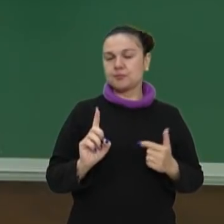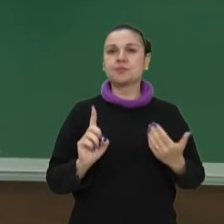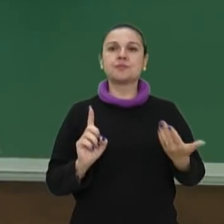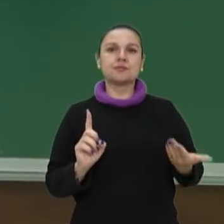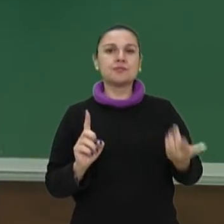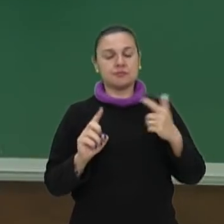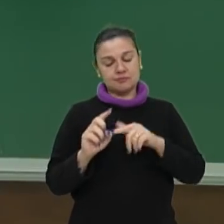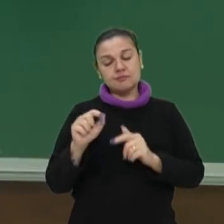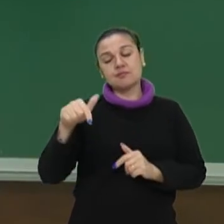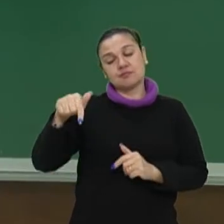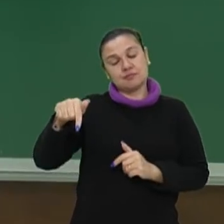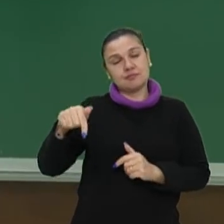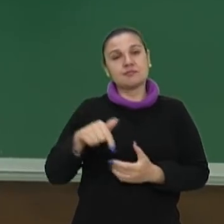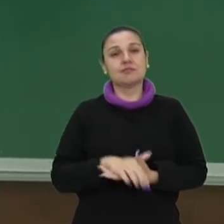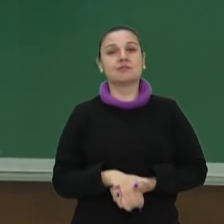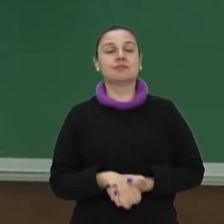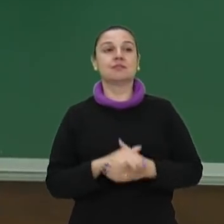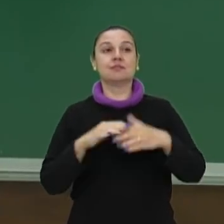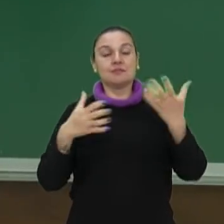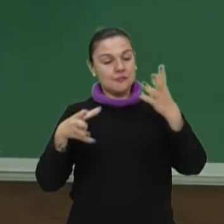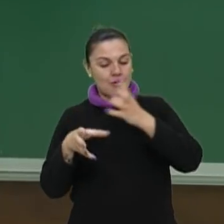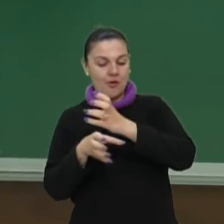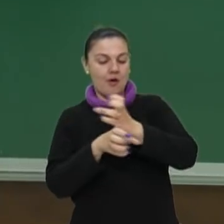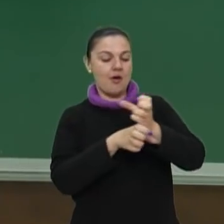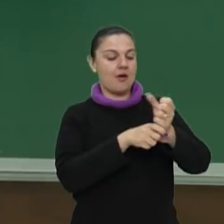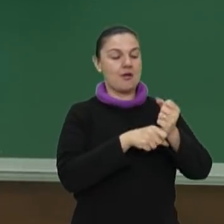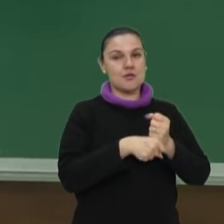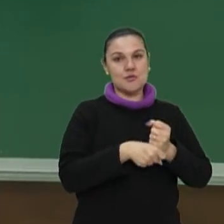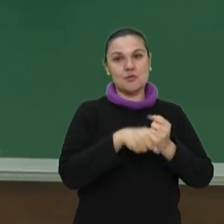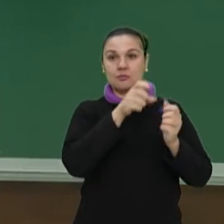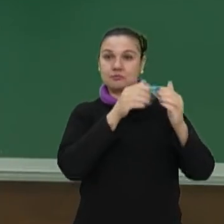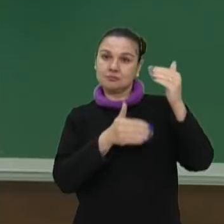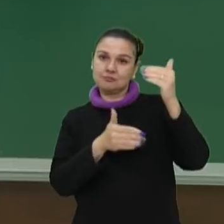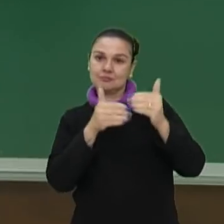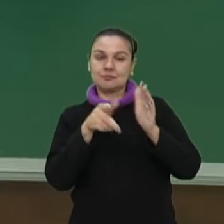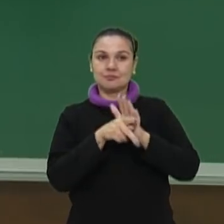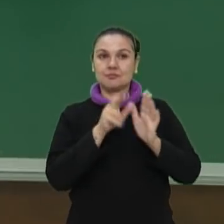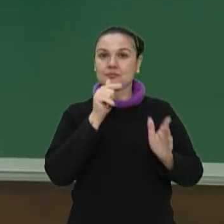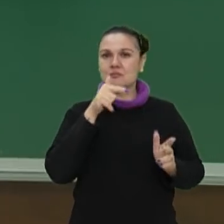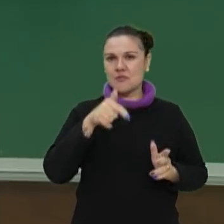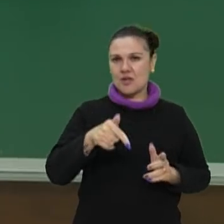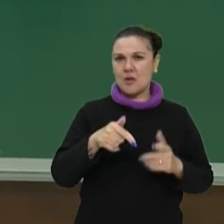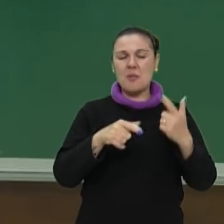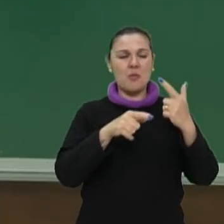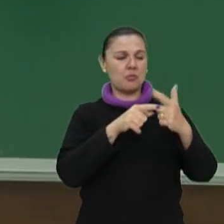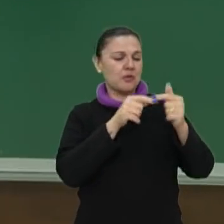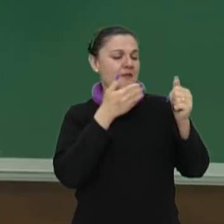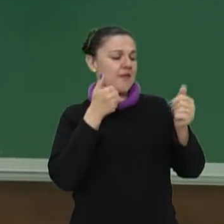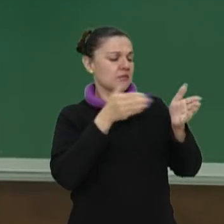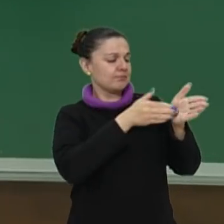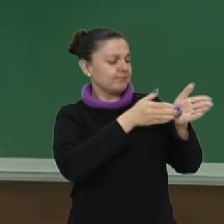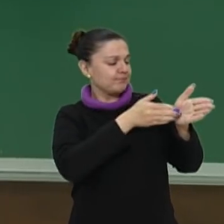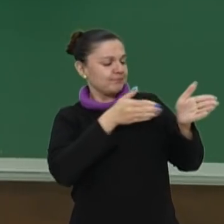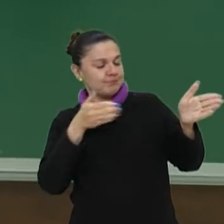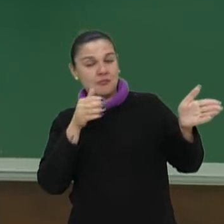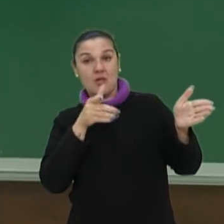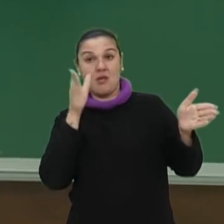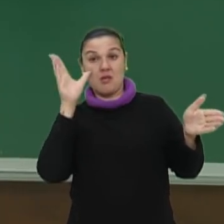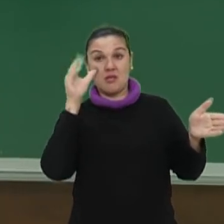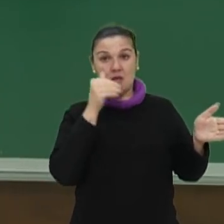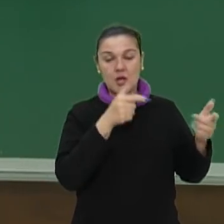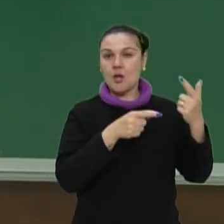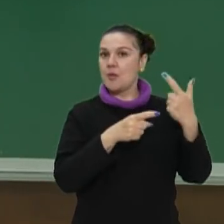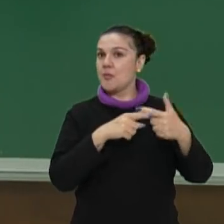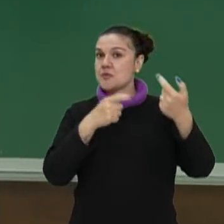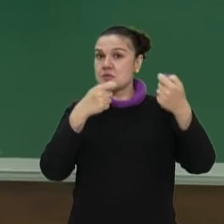7 divididos por 1 fica 7, né? Então, a soma das duas raízes é 7. Por que é interessante esse processo, né? Você não